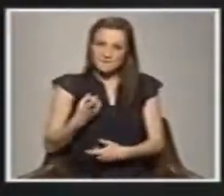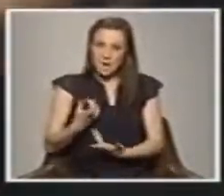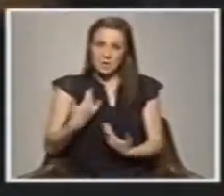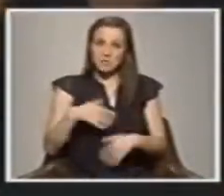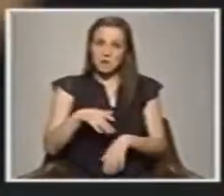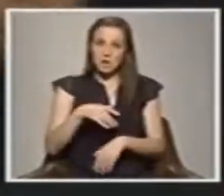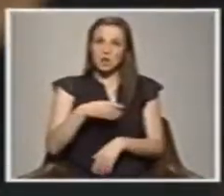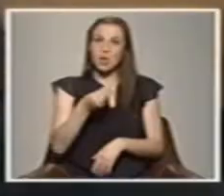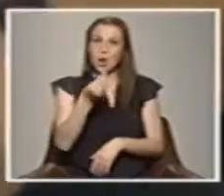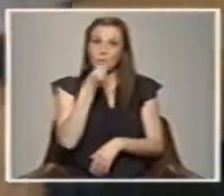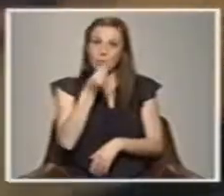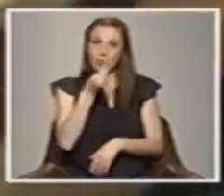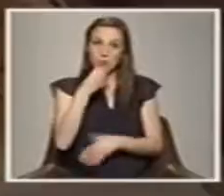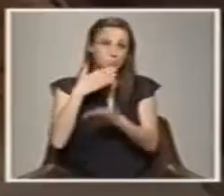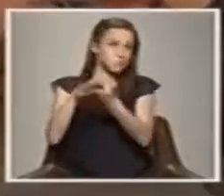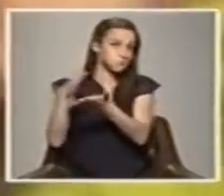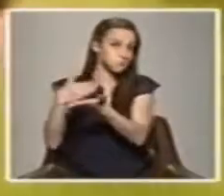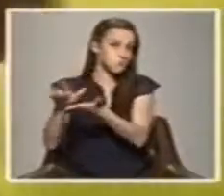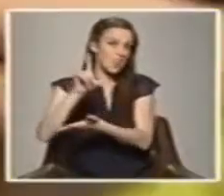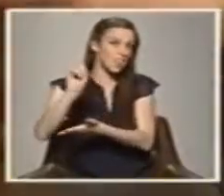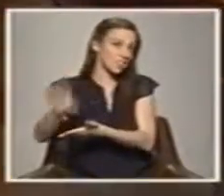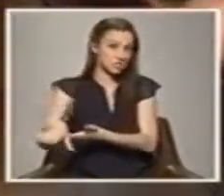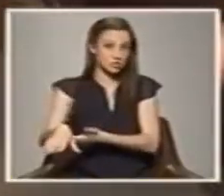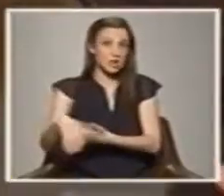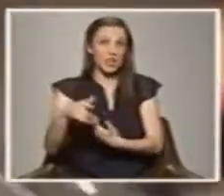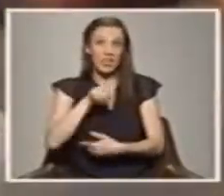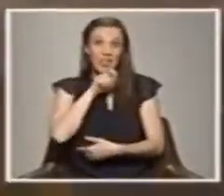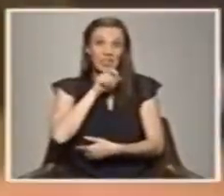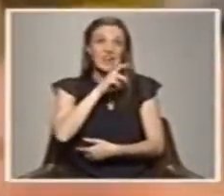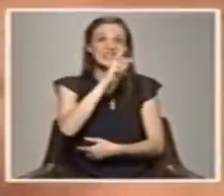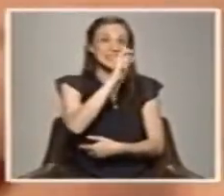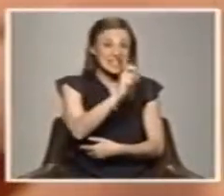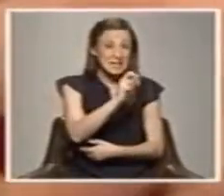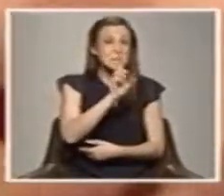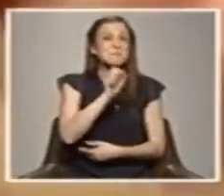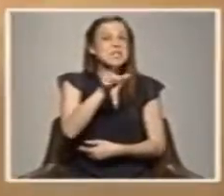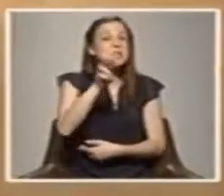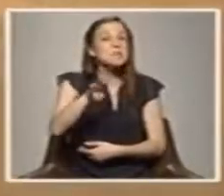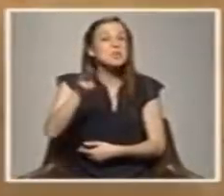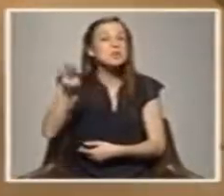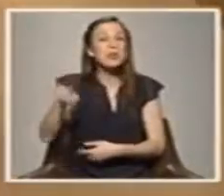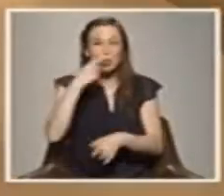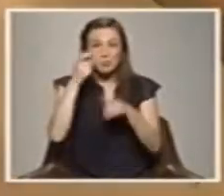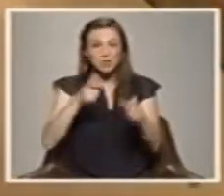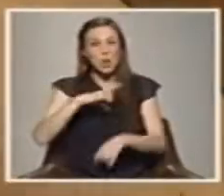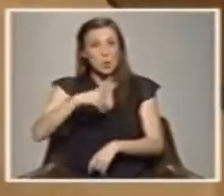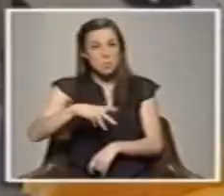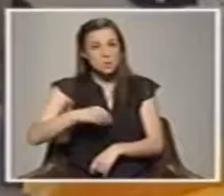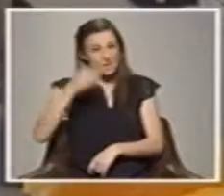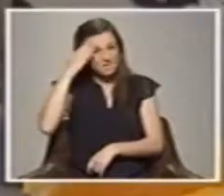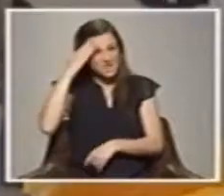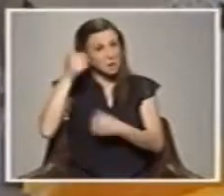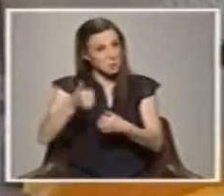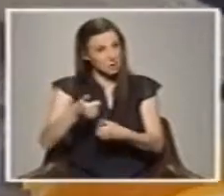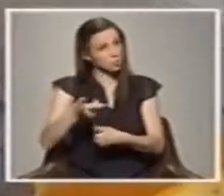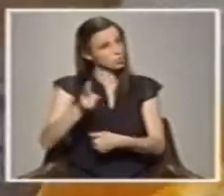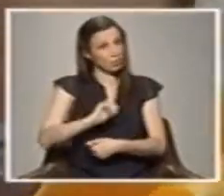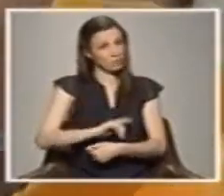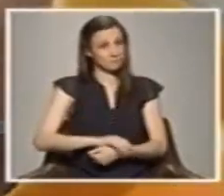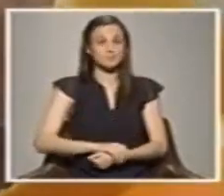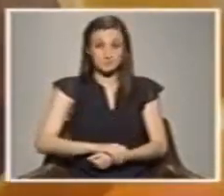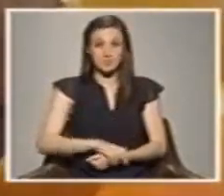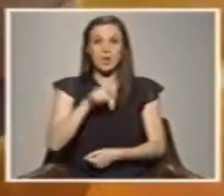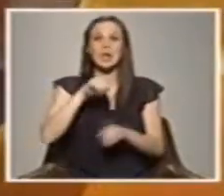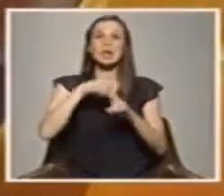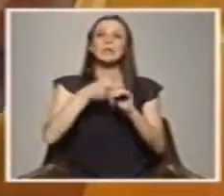comida suficiente para alimentar 3 mil milhões, não parece ser um mundo mentalmente são. Neste ano europeu